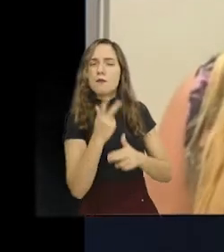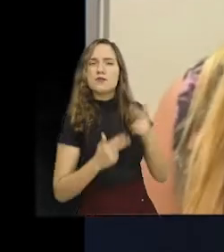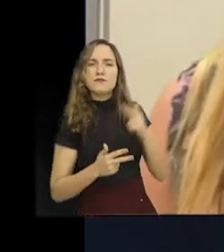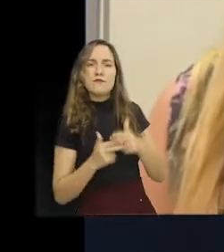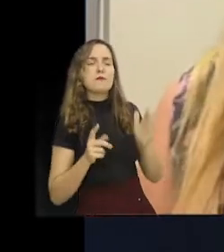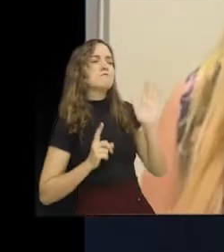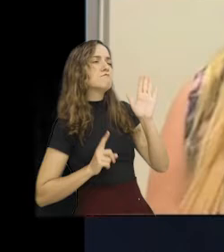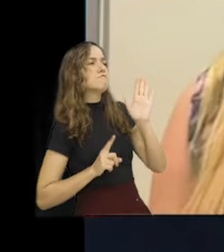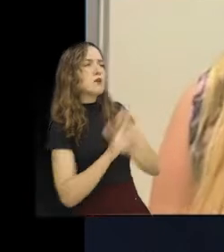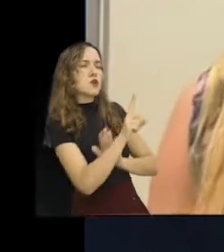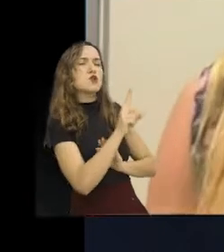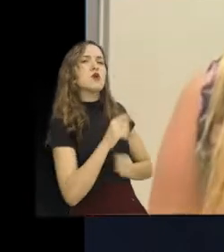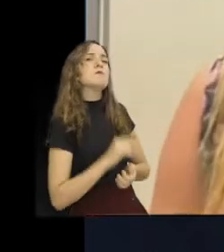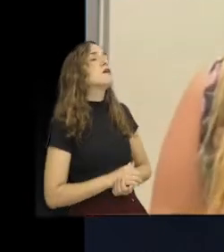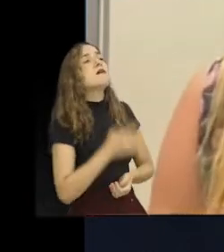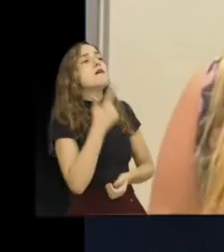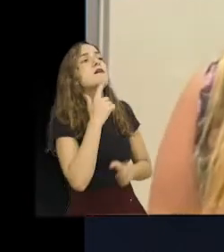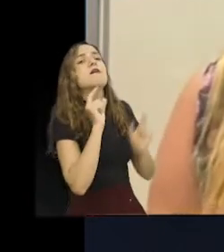Quem está aí?